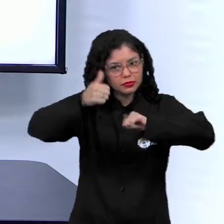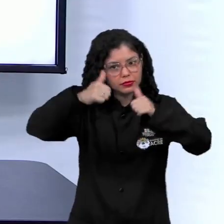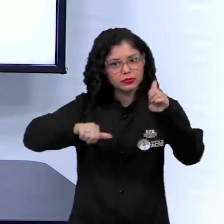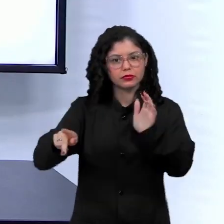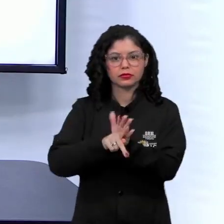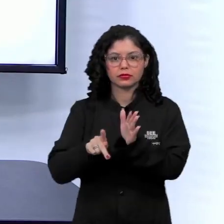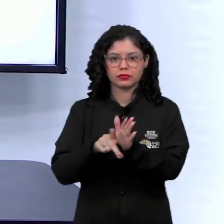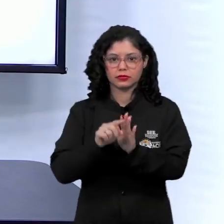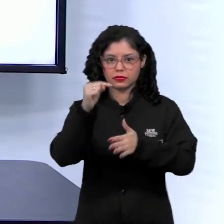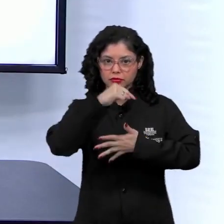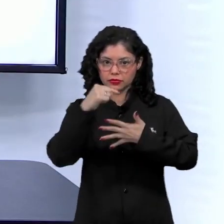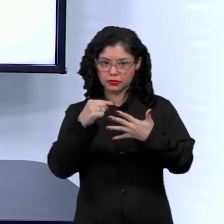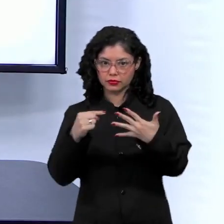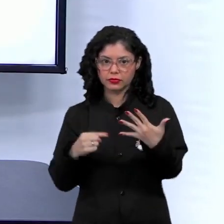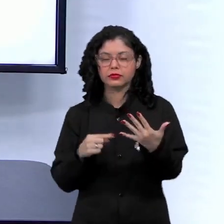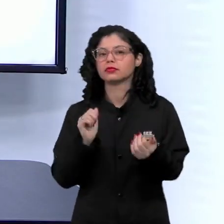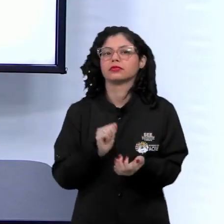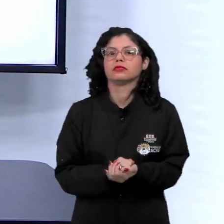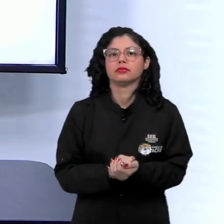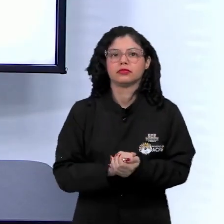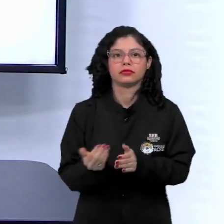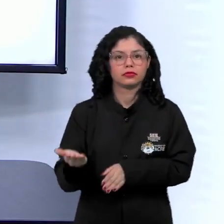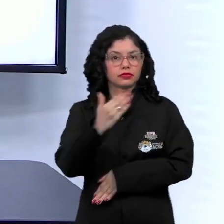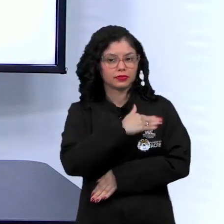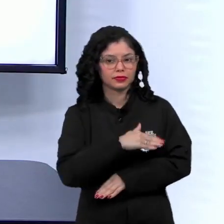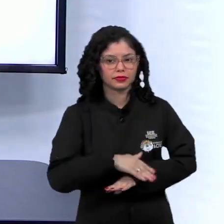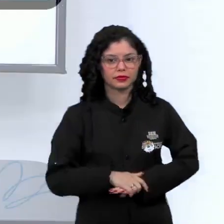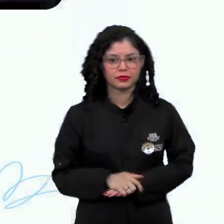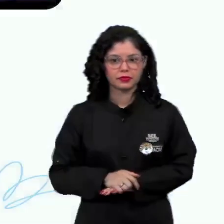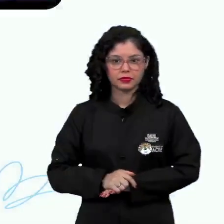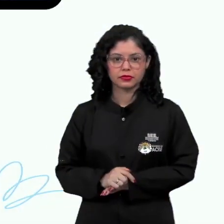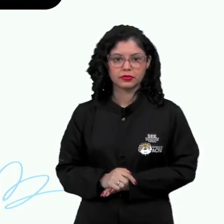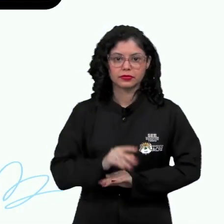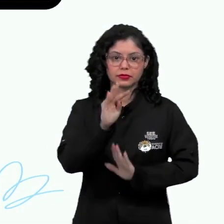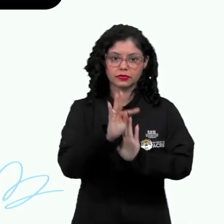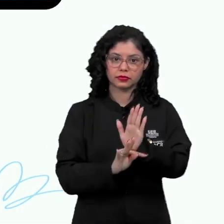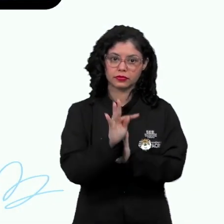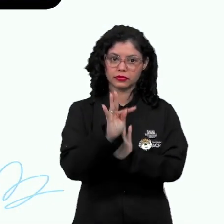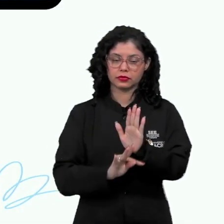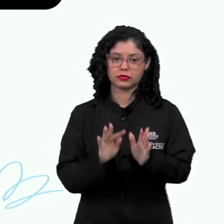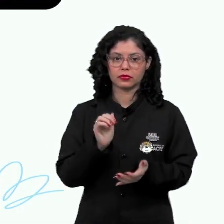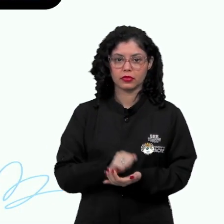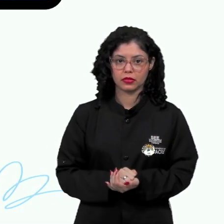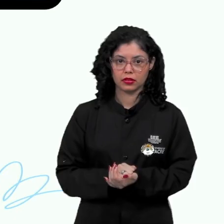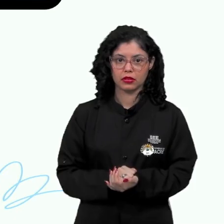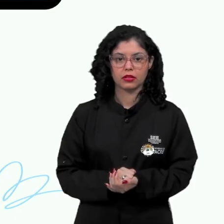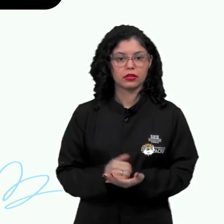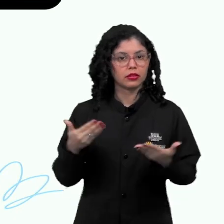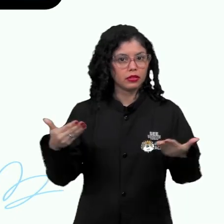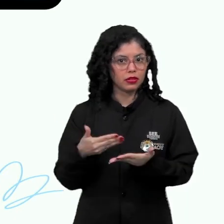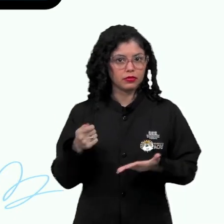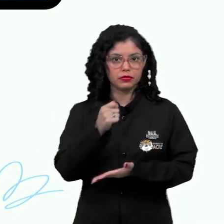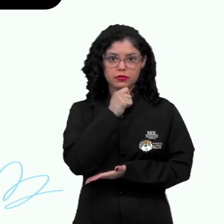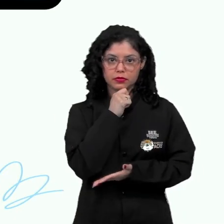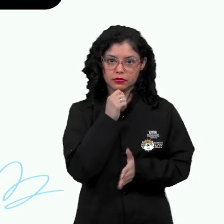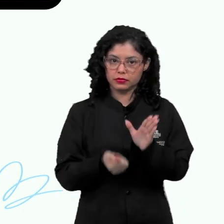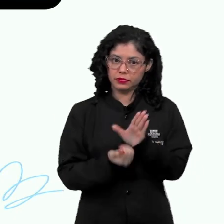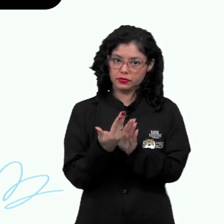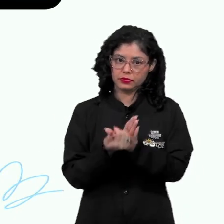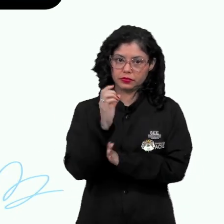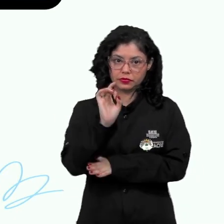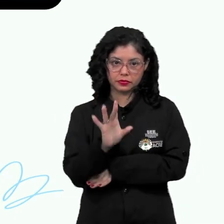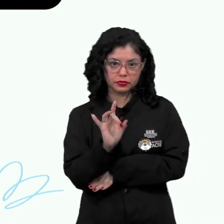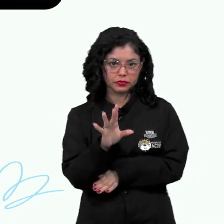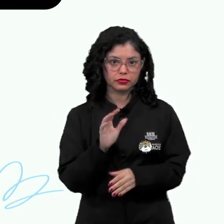as alternativas. Então, vamos lá. Os textos jornalísticos atualmente são produzidos